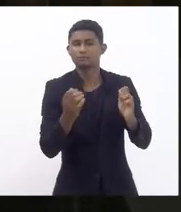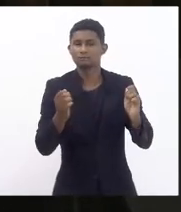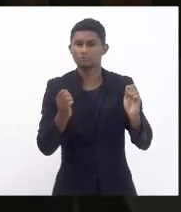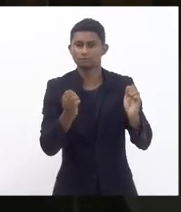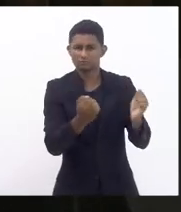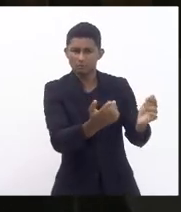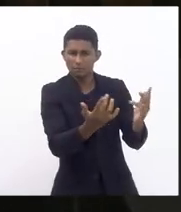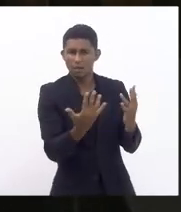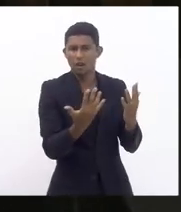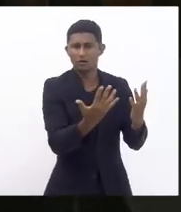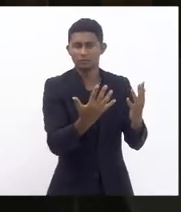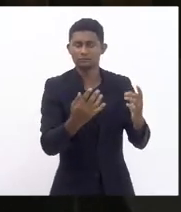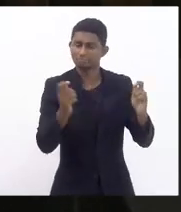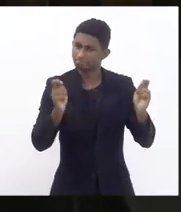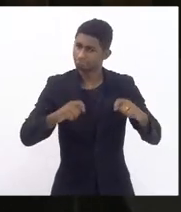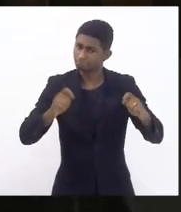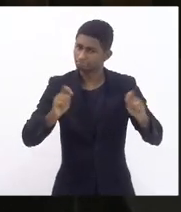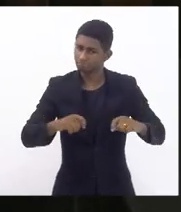porque